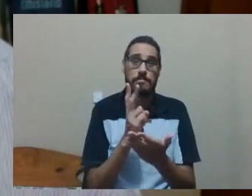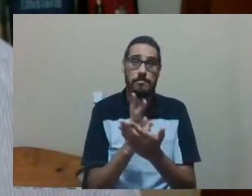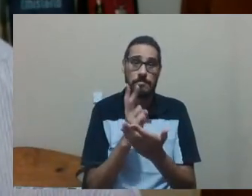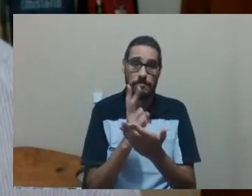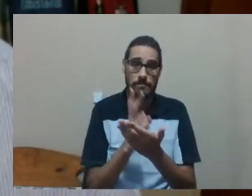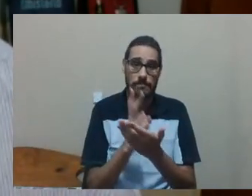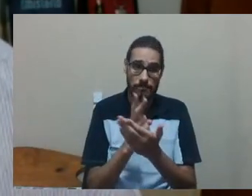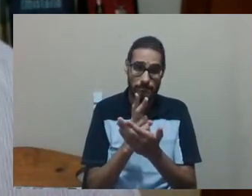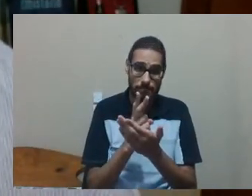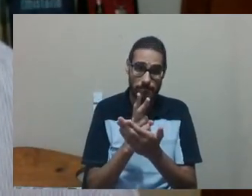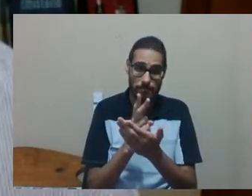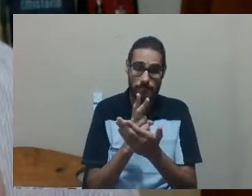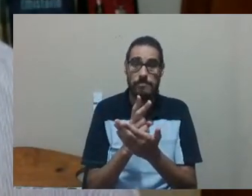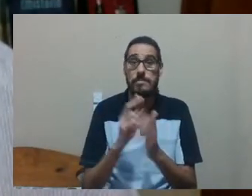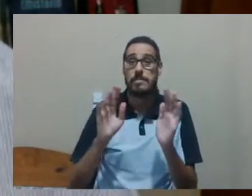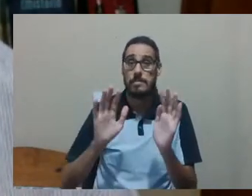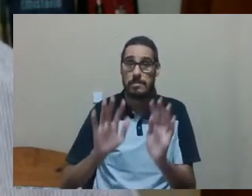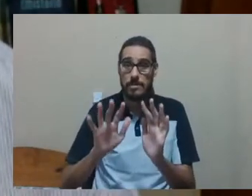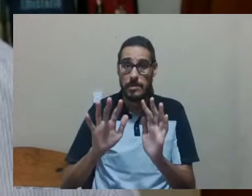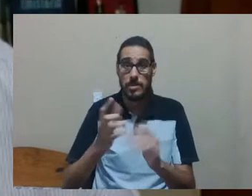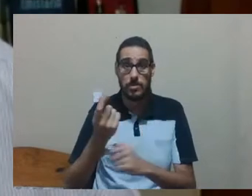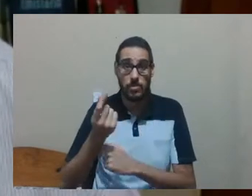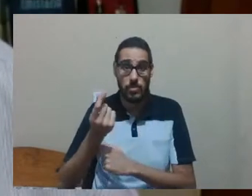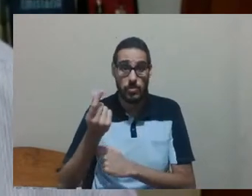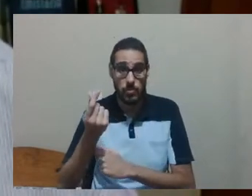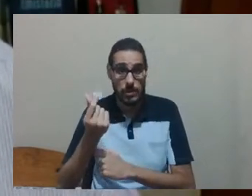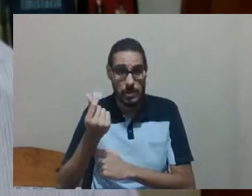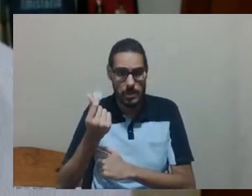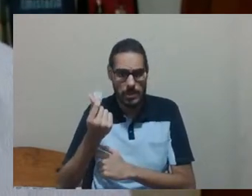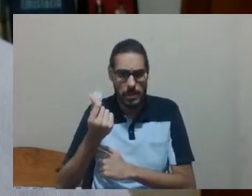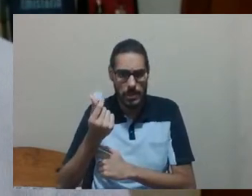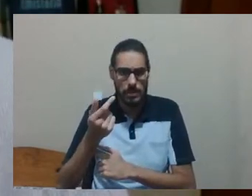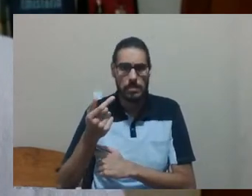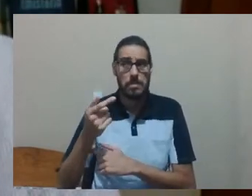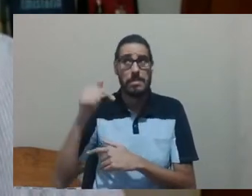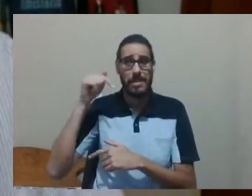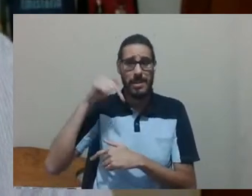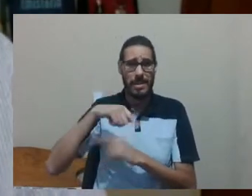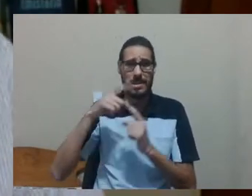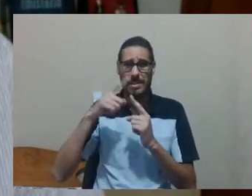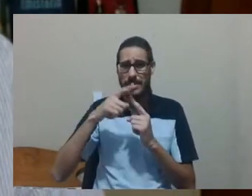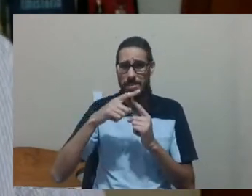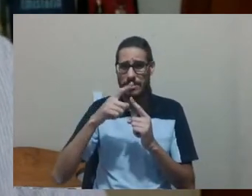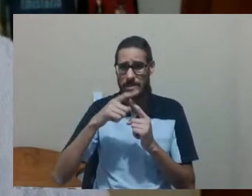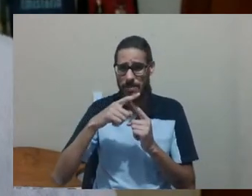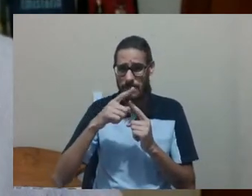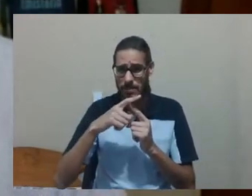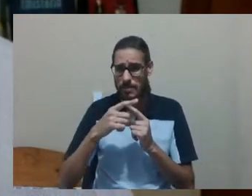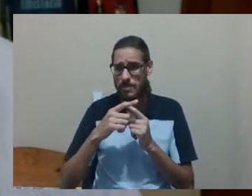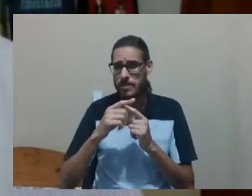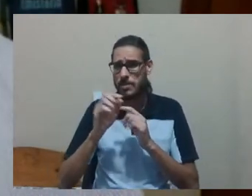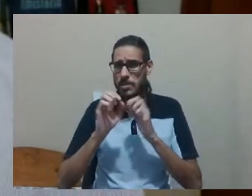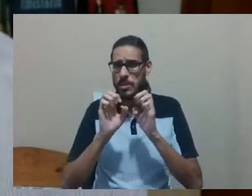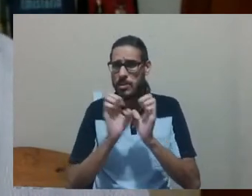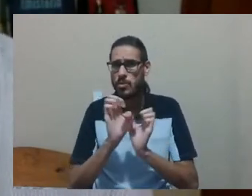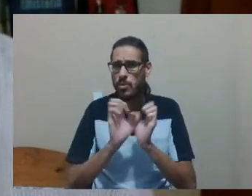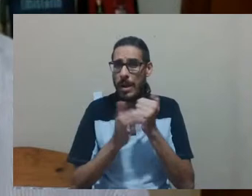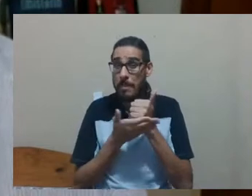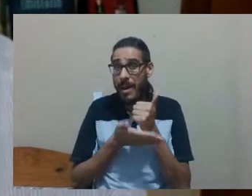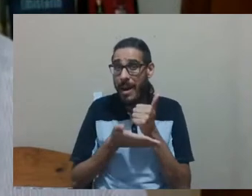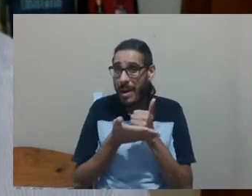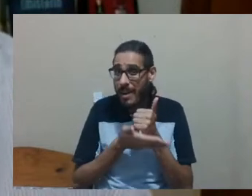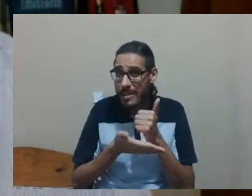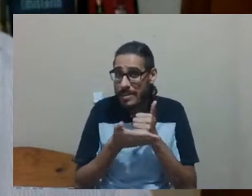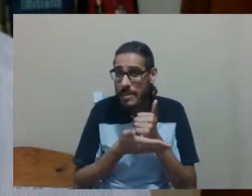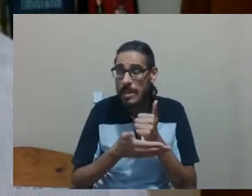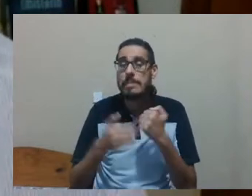mundo. Mas o dinheiro que é necessário para esse tipo, dessa infraestrutura básica, ele precisa fazer um